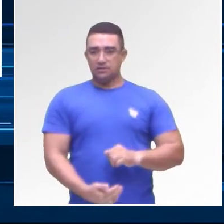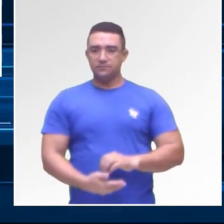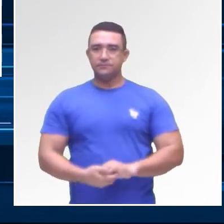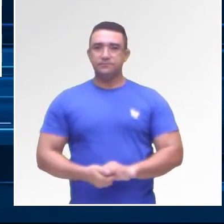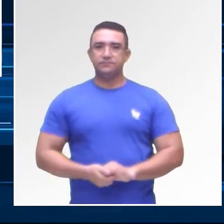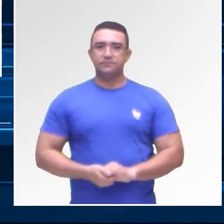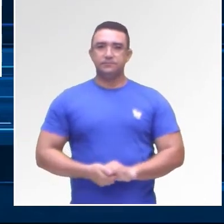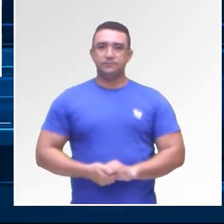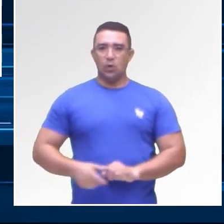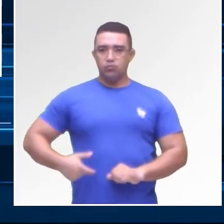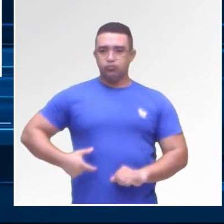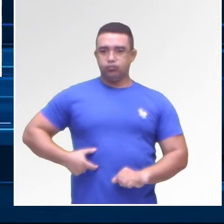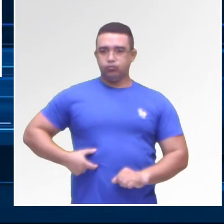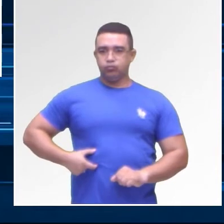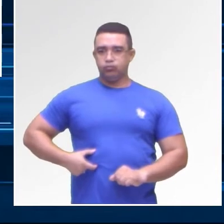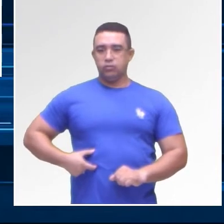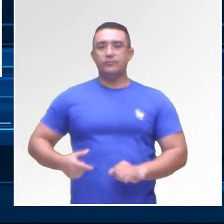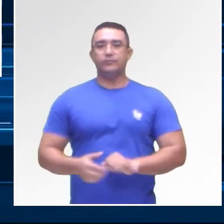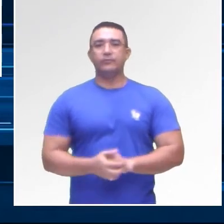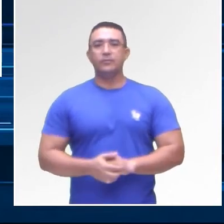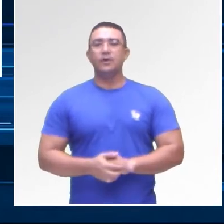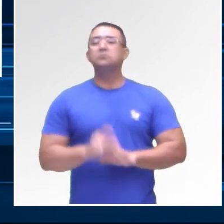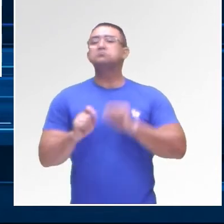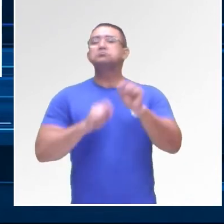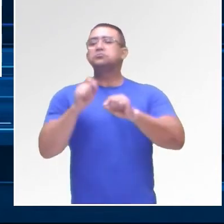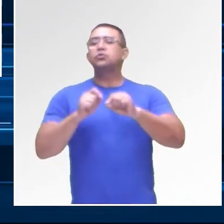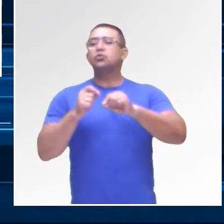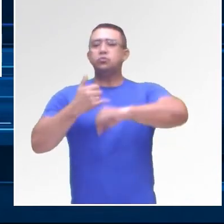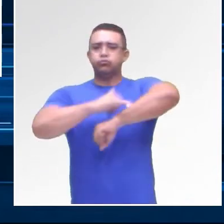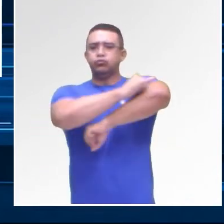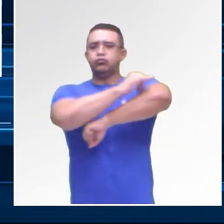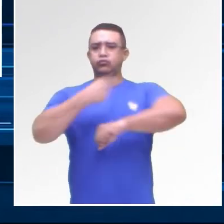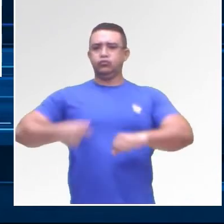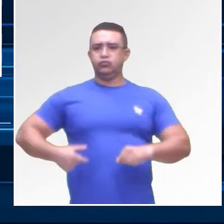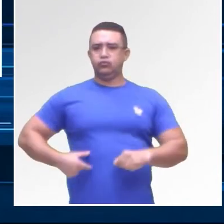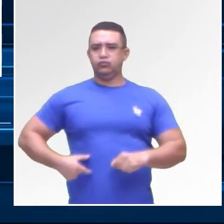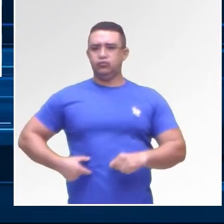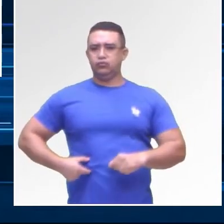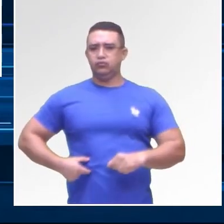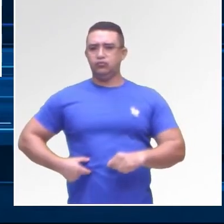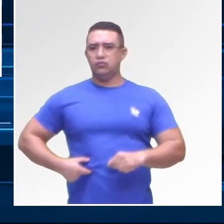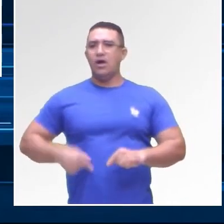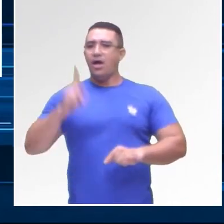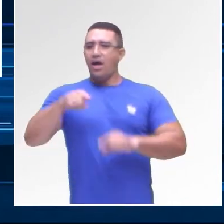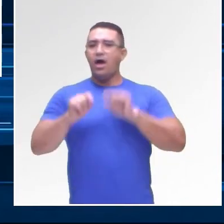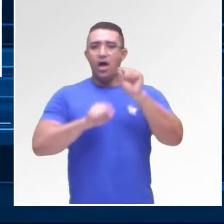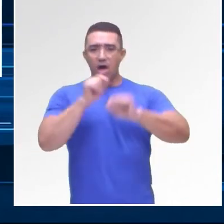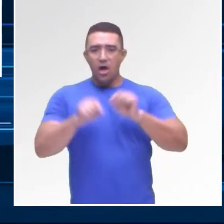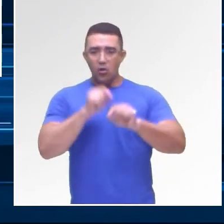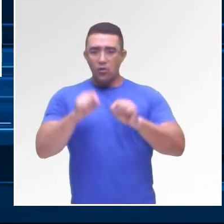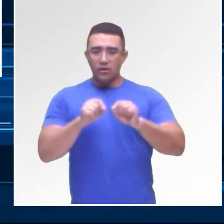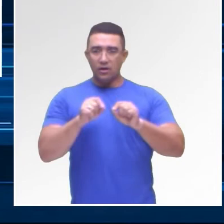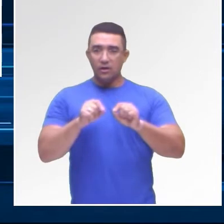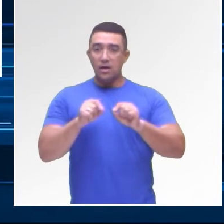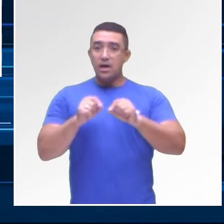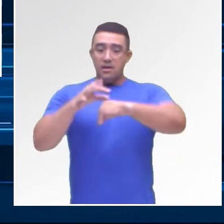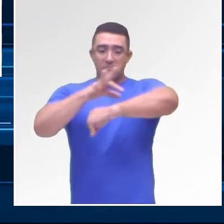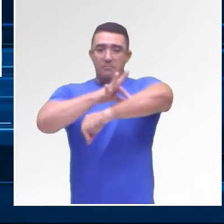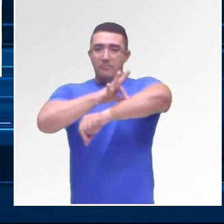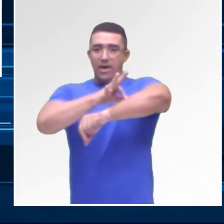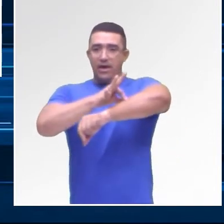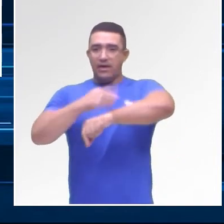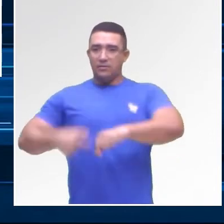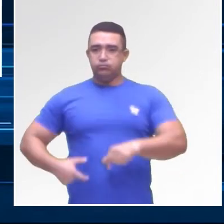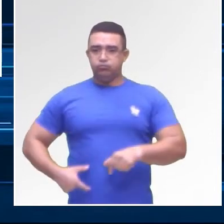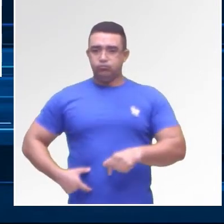de fora. Então, a gordura subcutânea é aquela que está abaixo da nossa pele, tá?